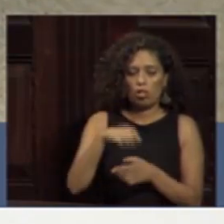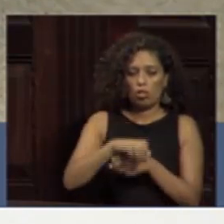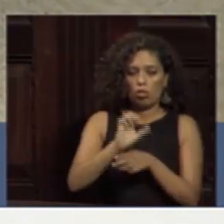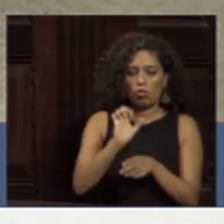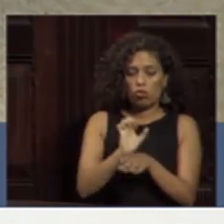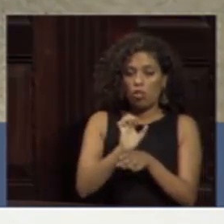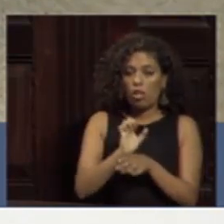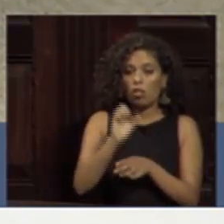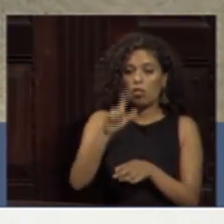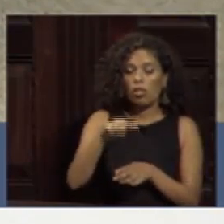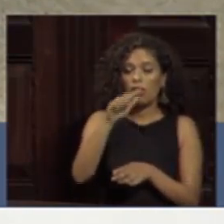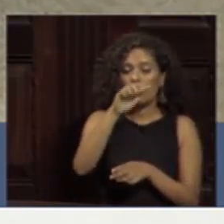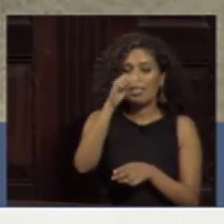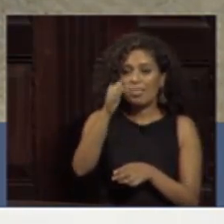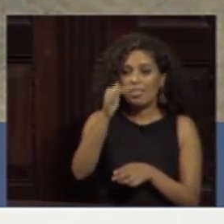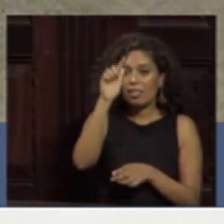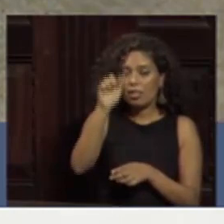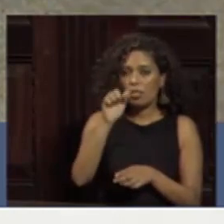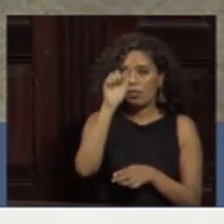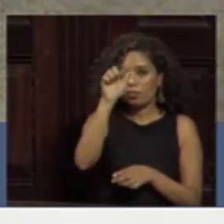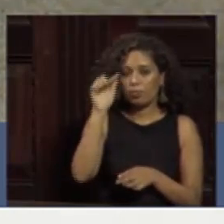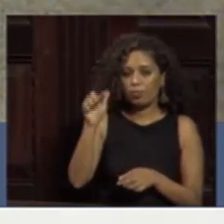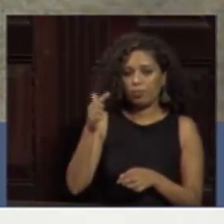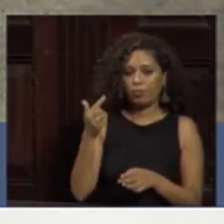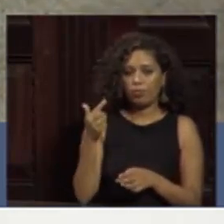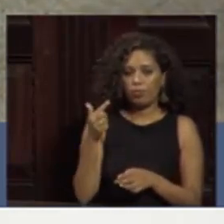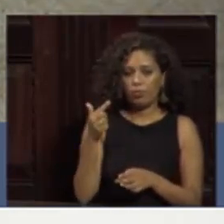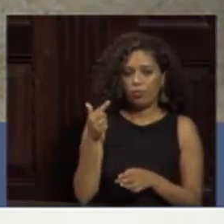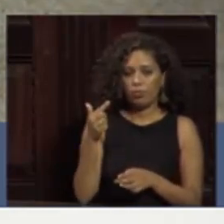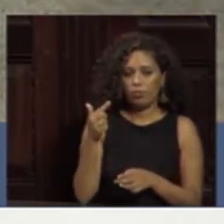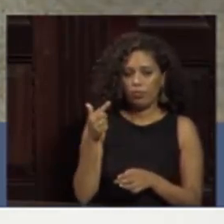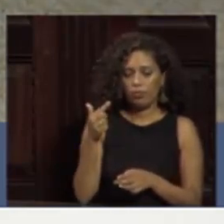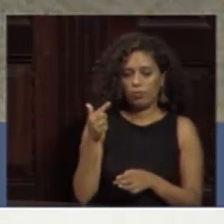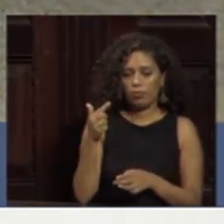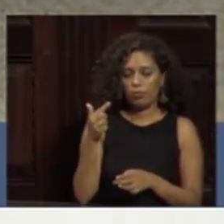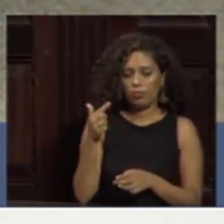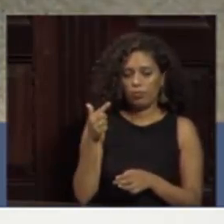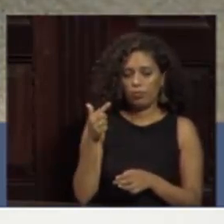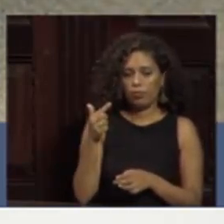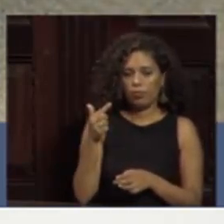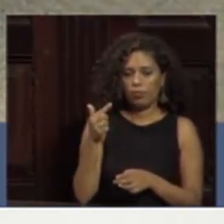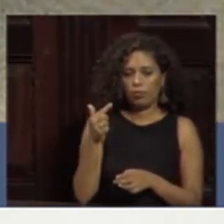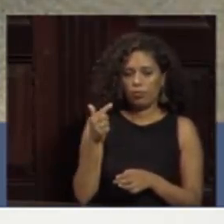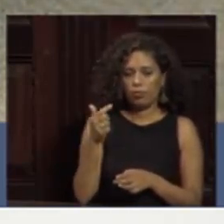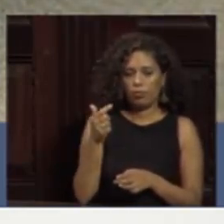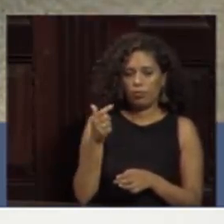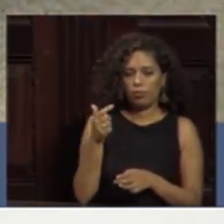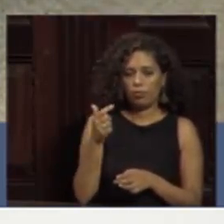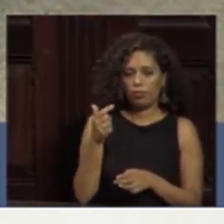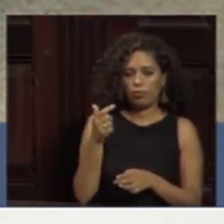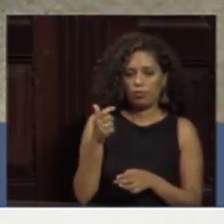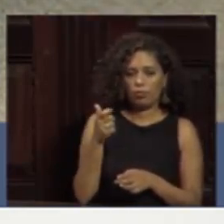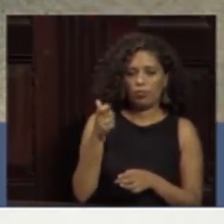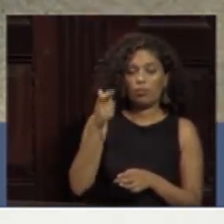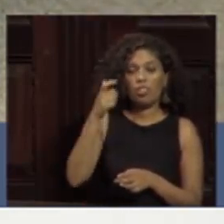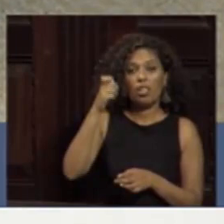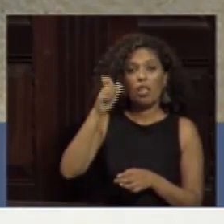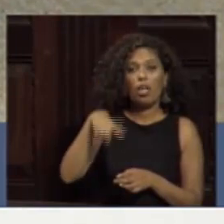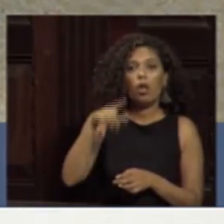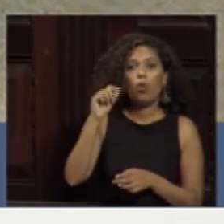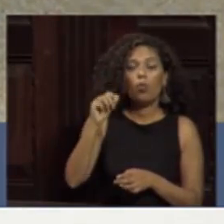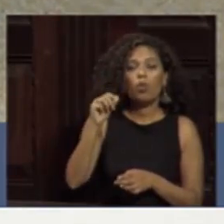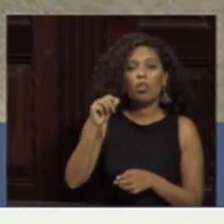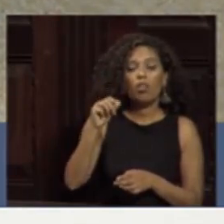7%. 7% é duas vezes 33 de 3%.